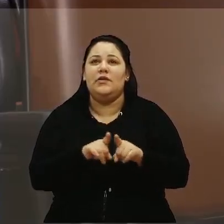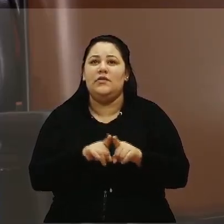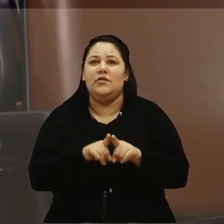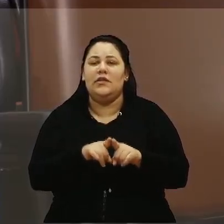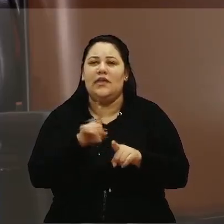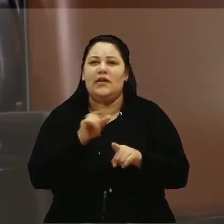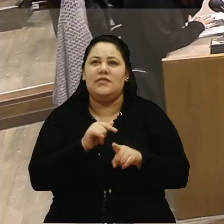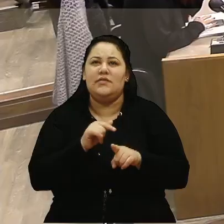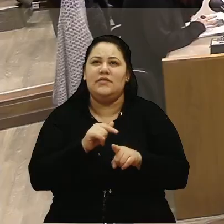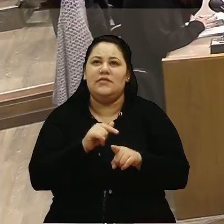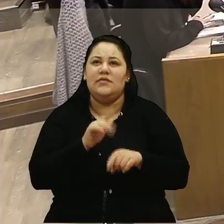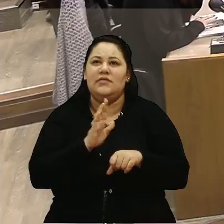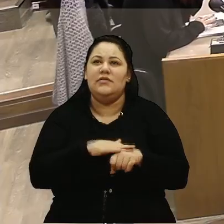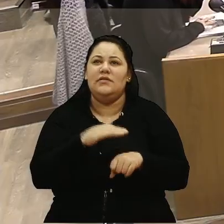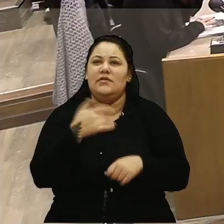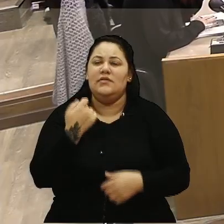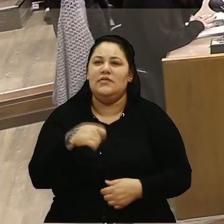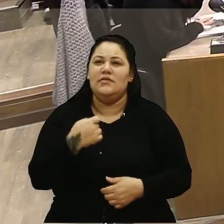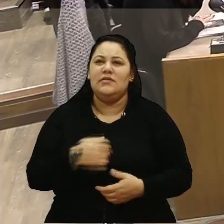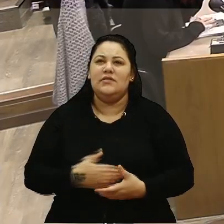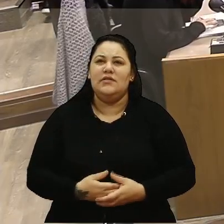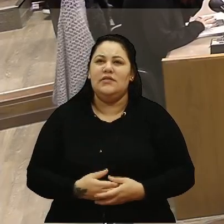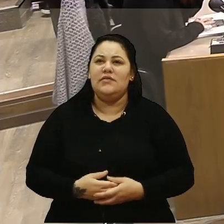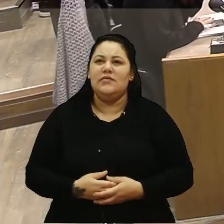Então, muito obrigada. Uma parte.